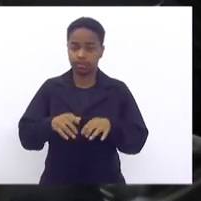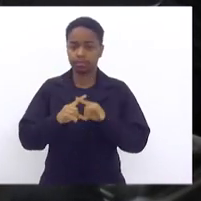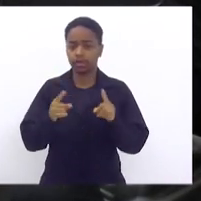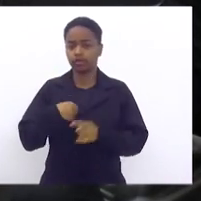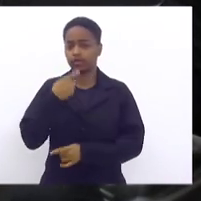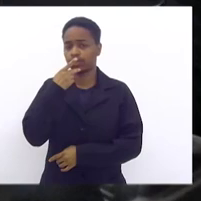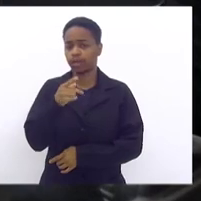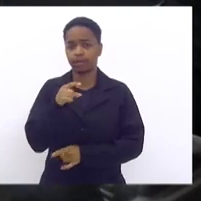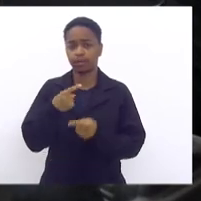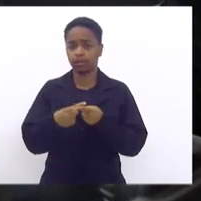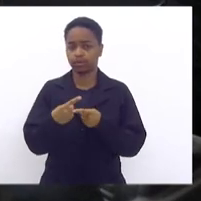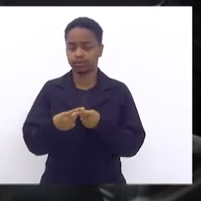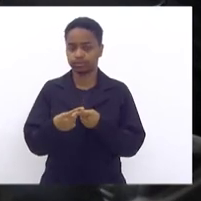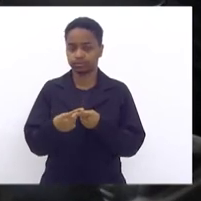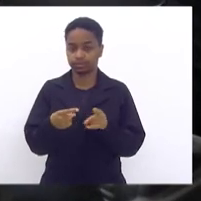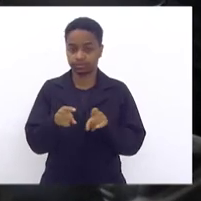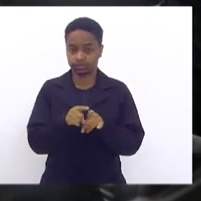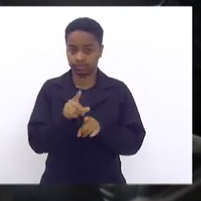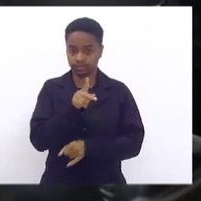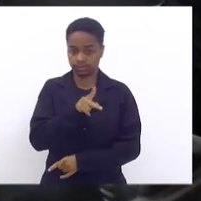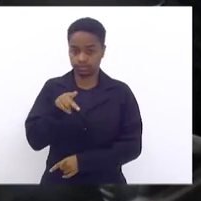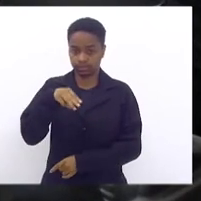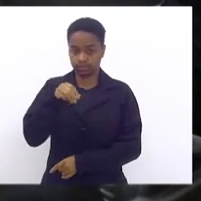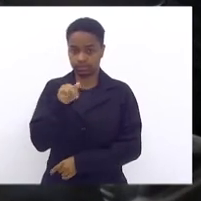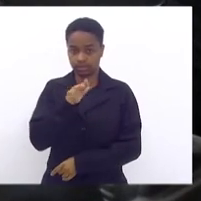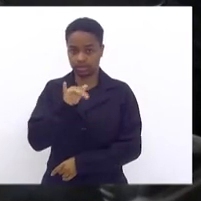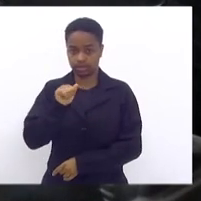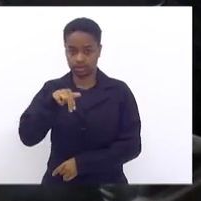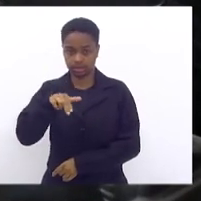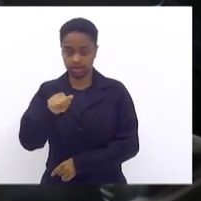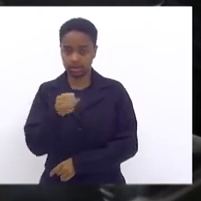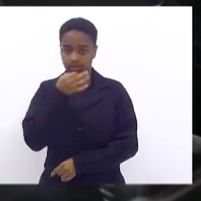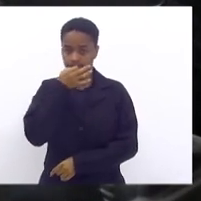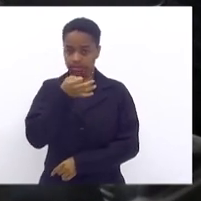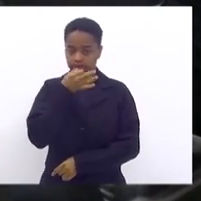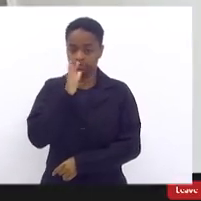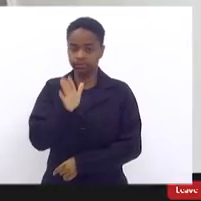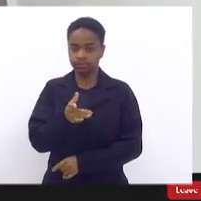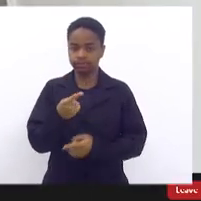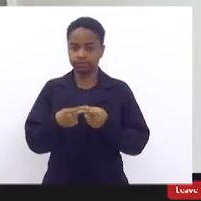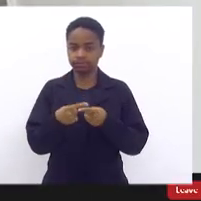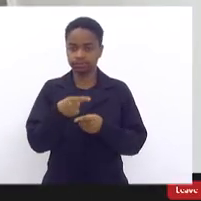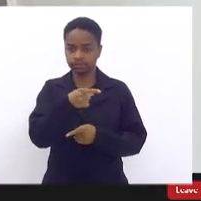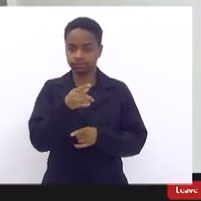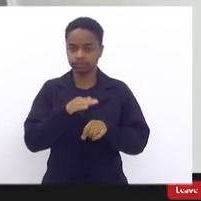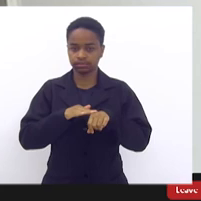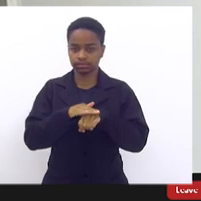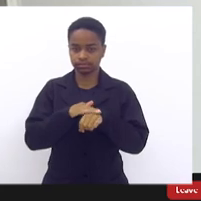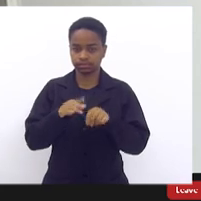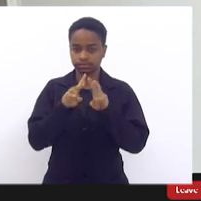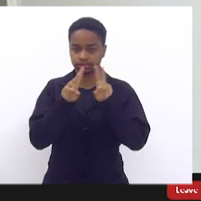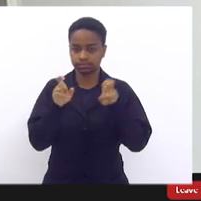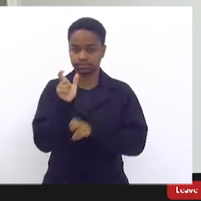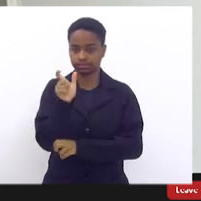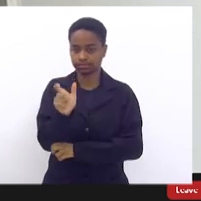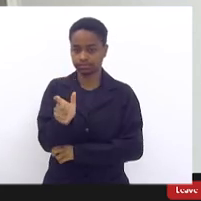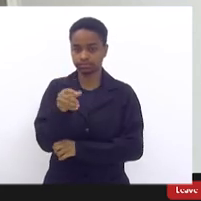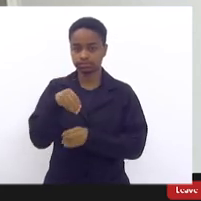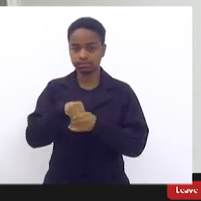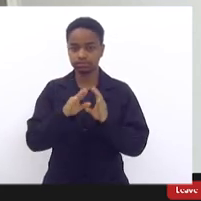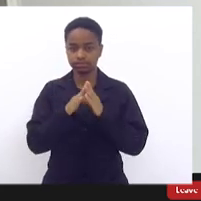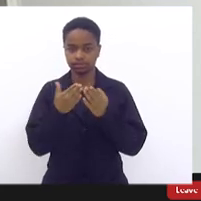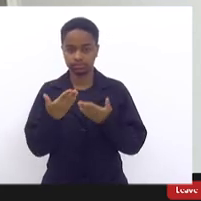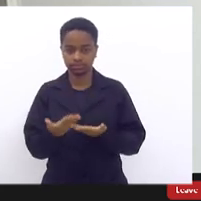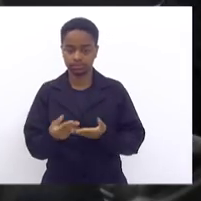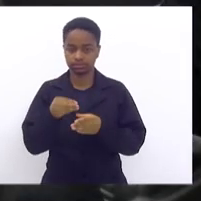disso? E a professora Mariana Valente comentou, né, que quando ela conversava sobre esse termo ali no campo da escola, no